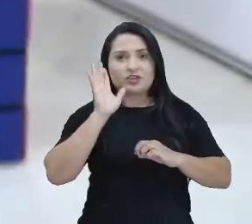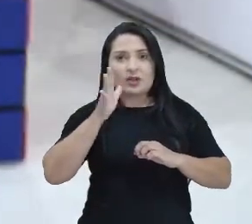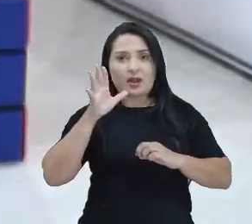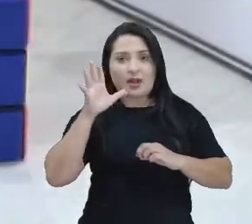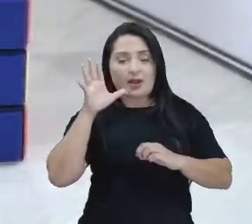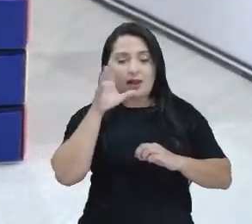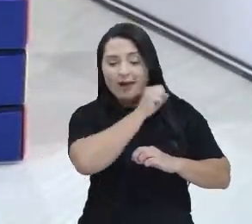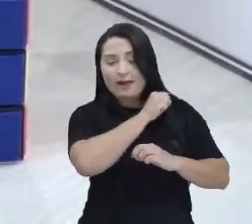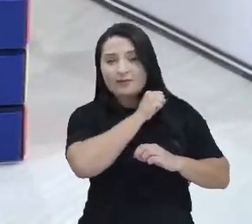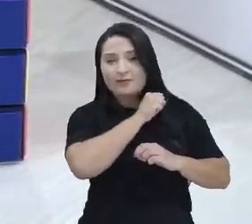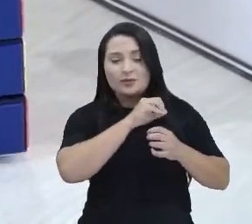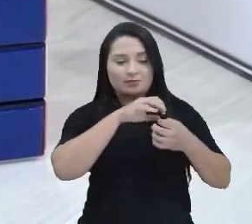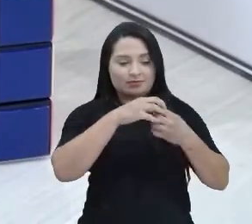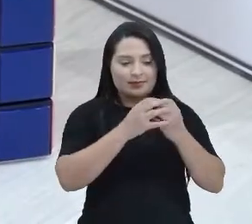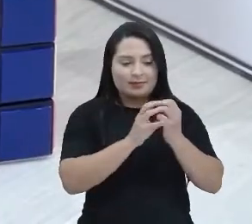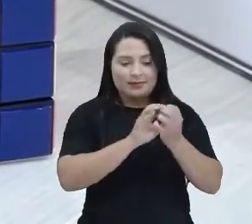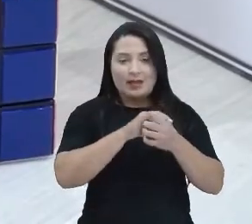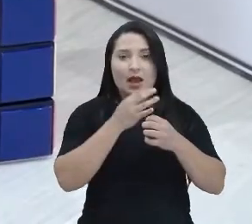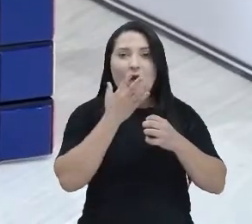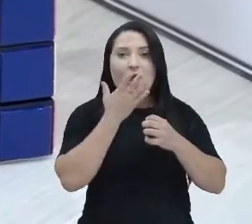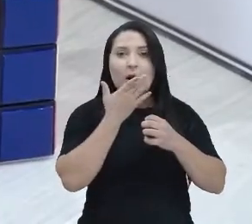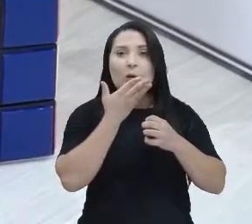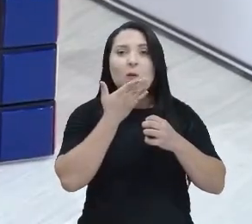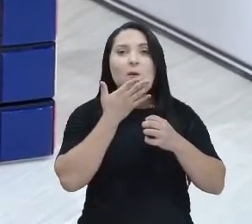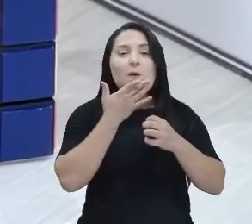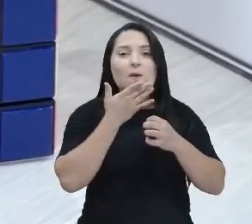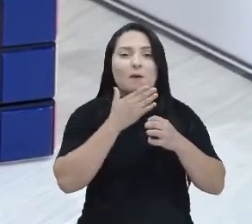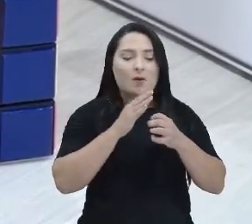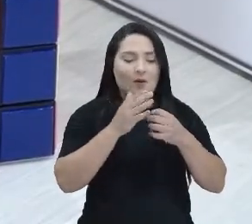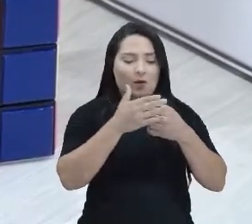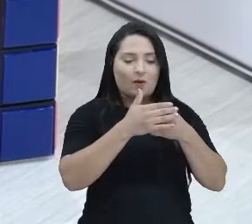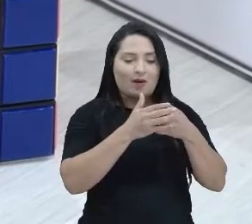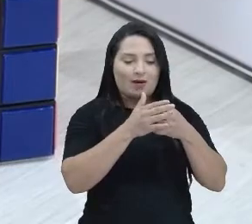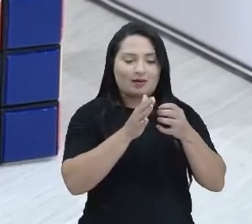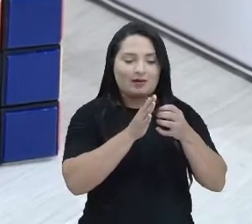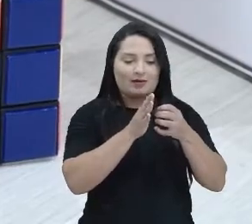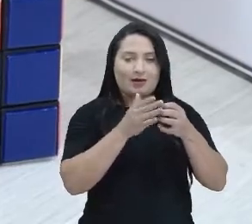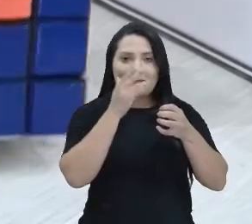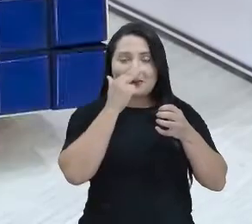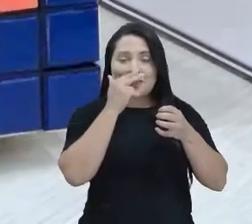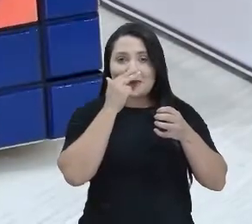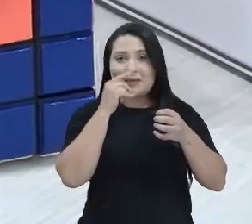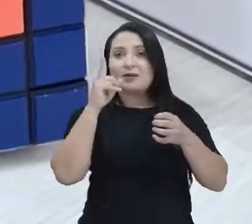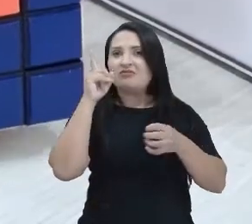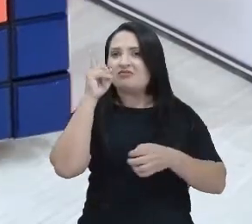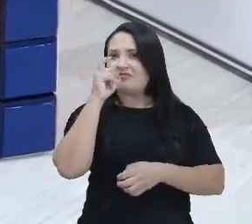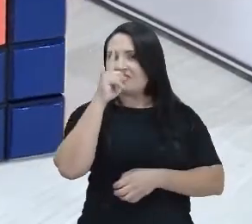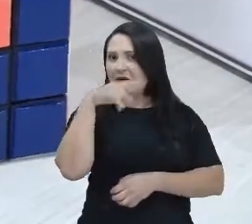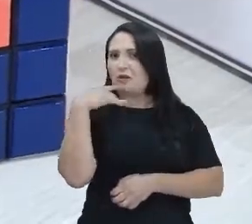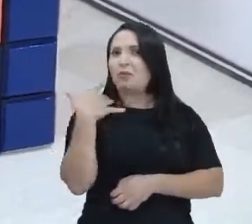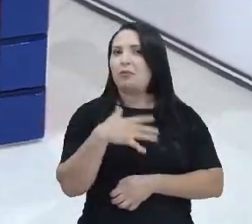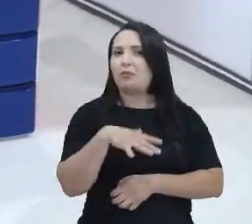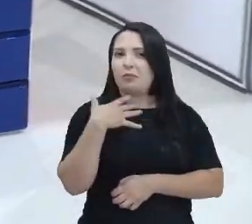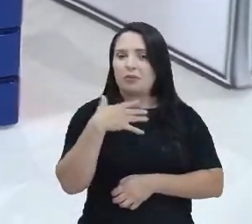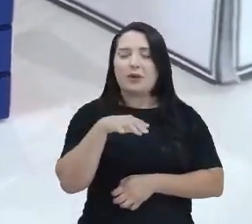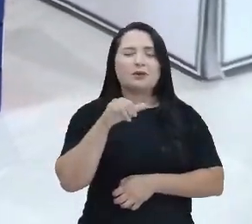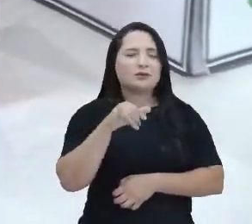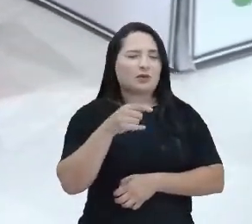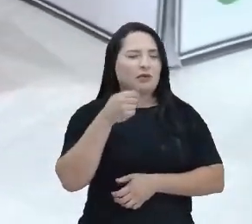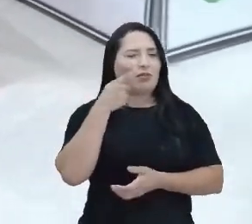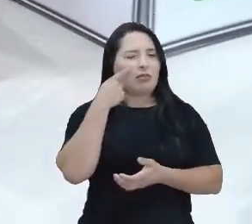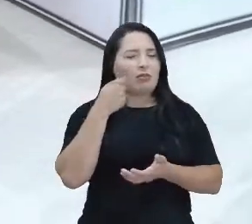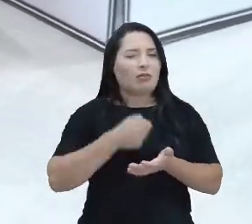rapidamente todas as faces de uma mesma cor? É bem difícil, mas se você tentar, você